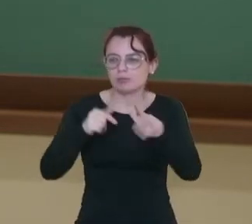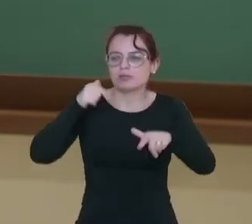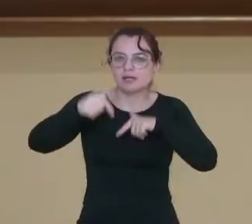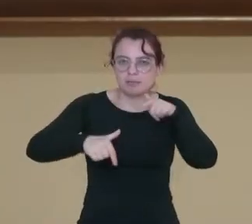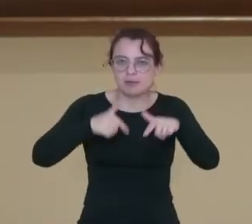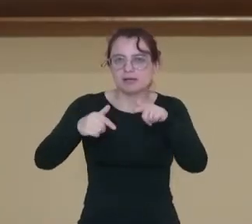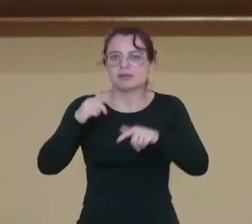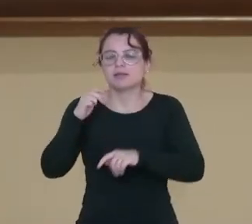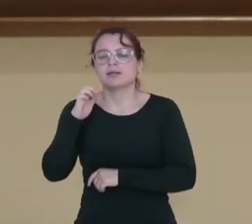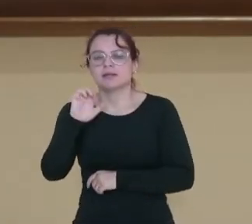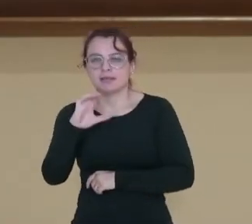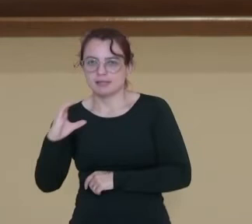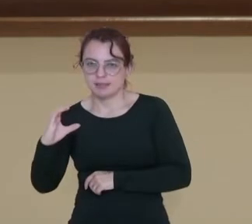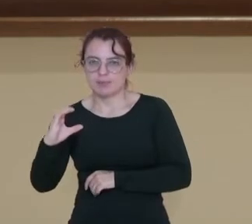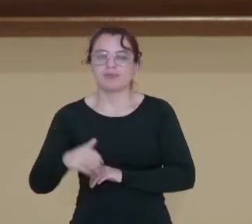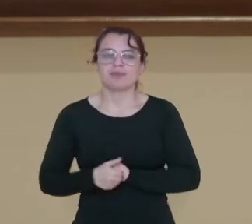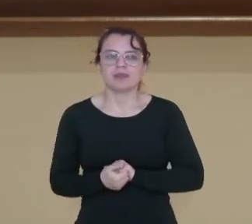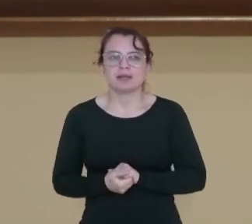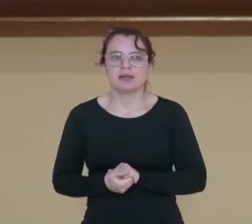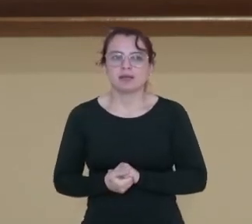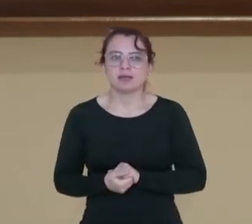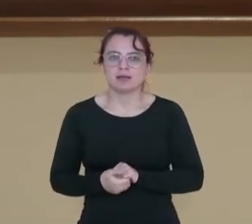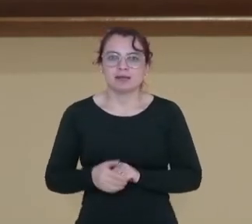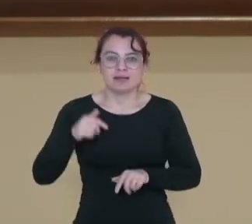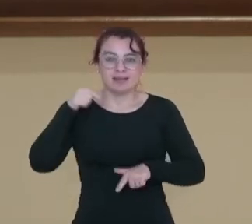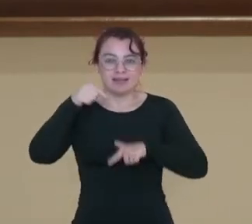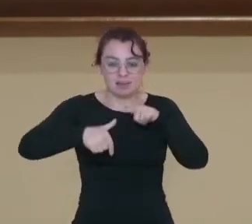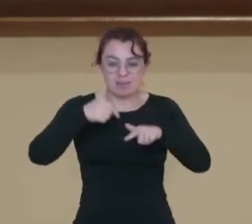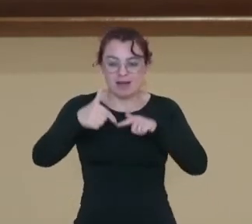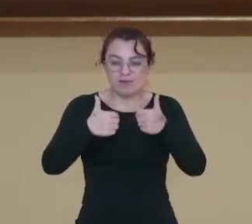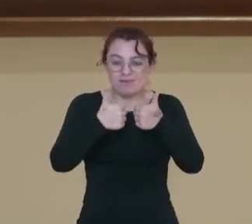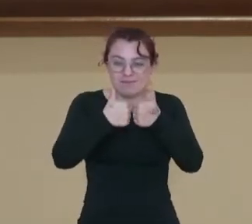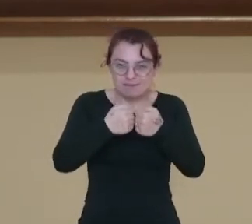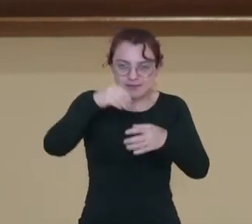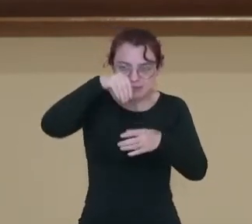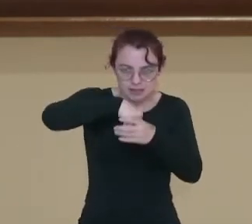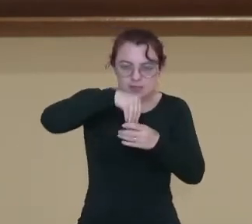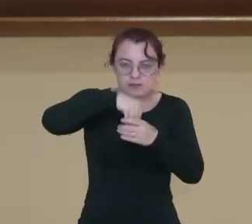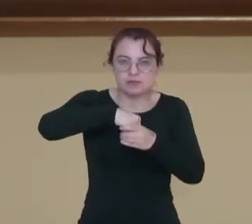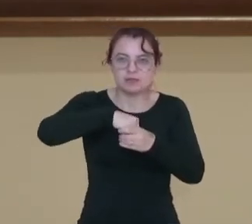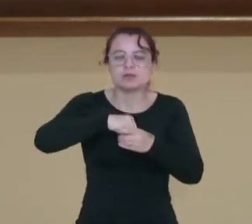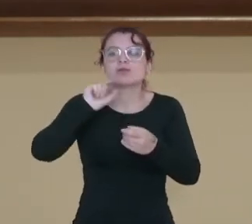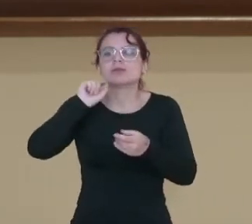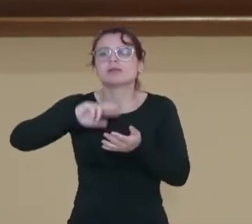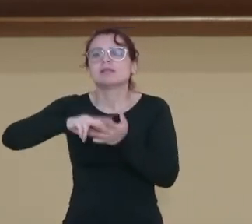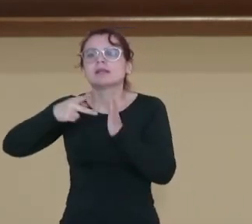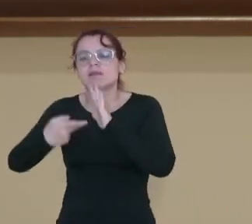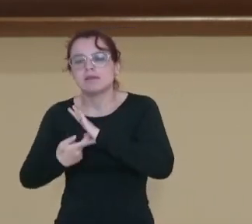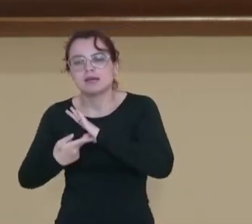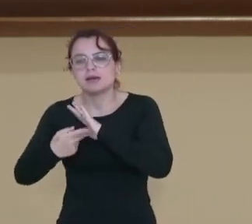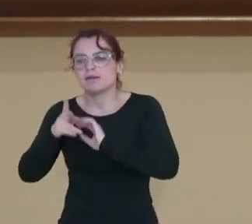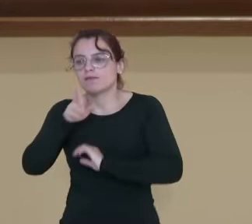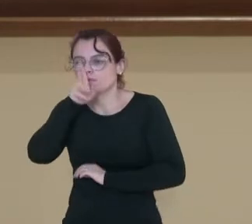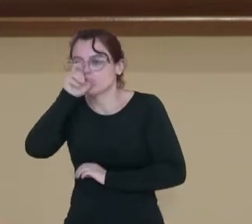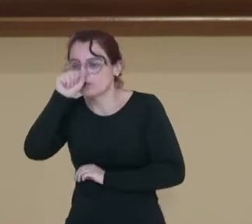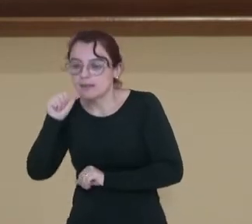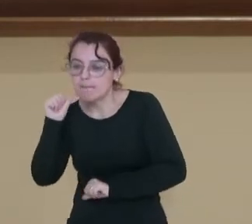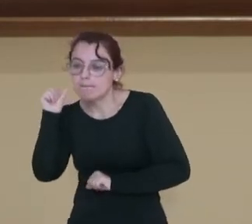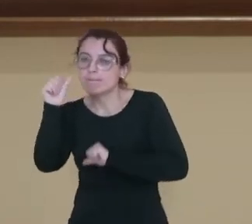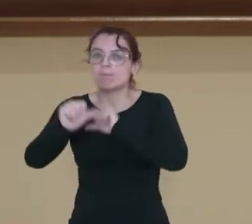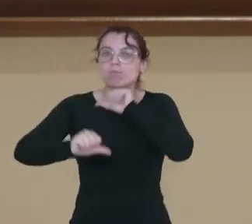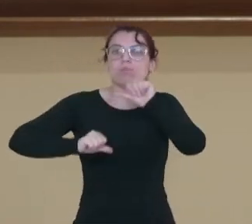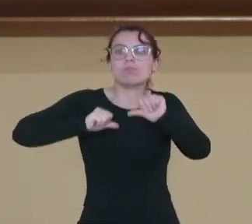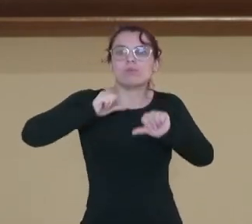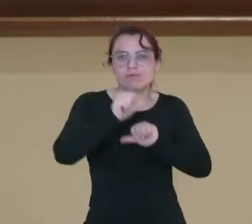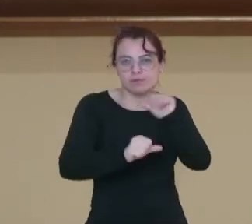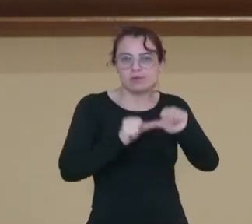cinética. Trabalho em física, caro estudante, é o fato de uma força transformar uma forma de energia